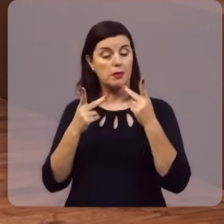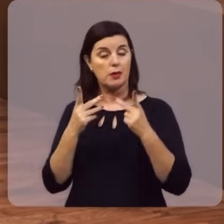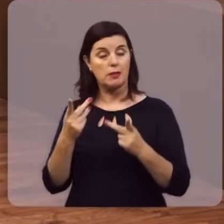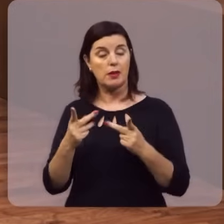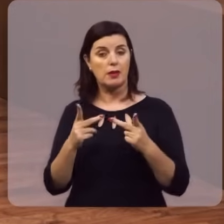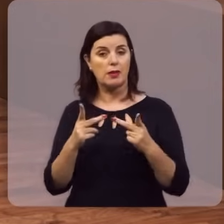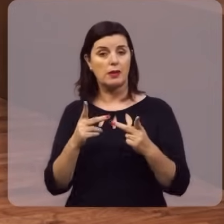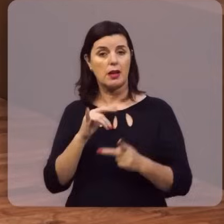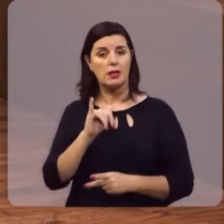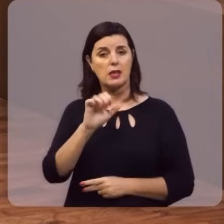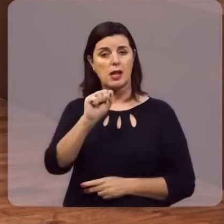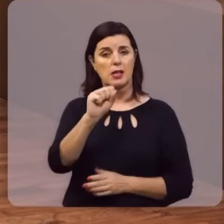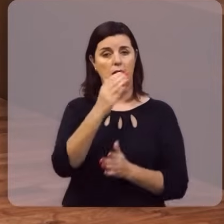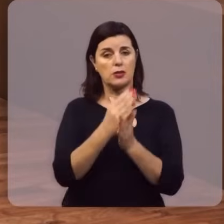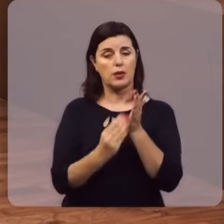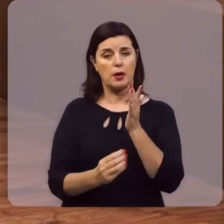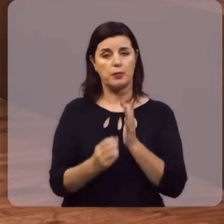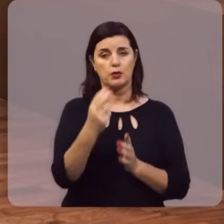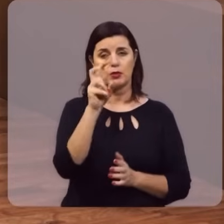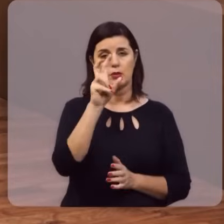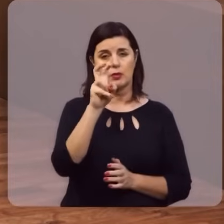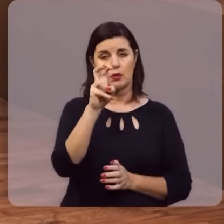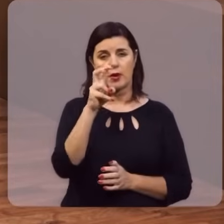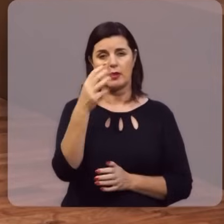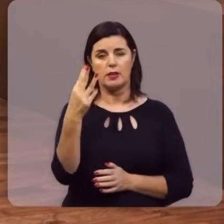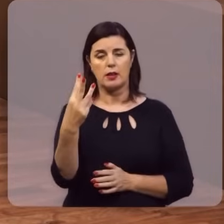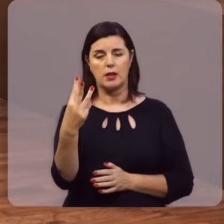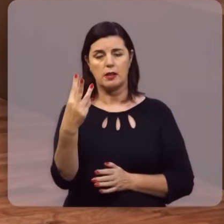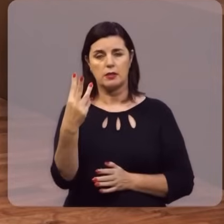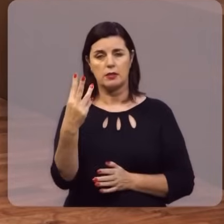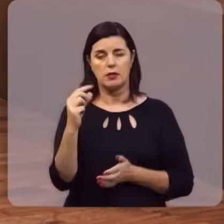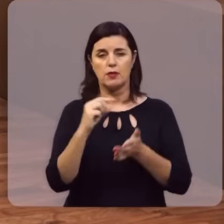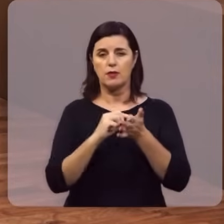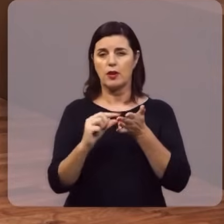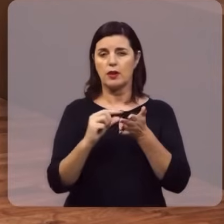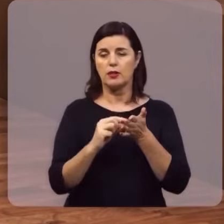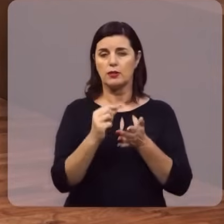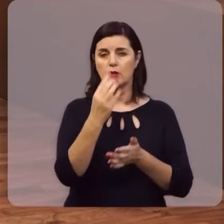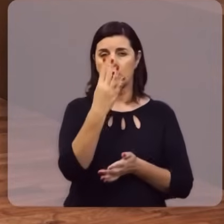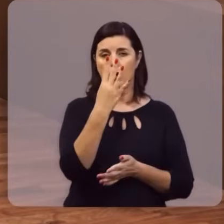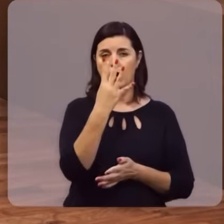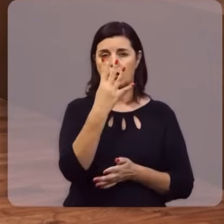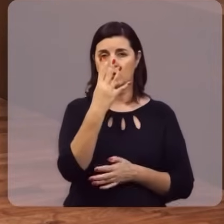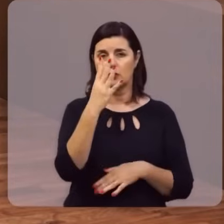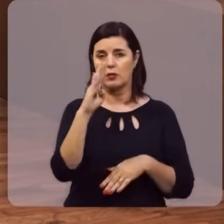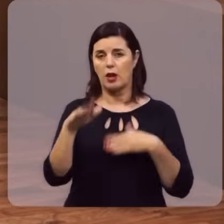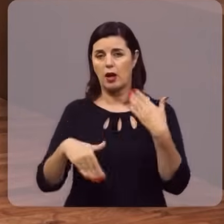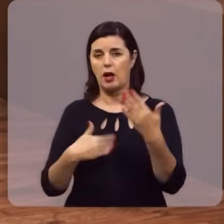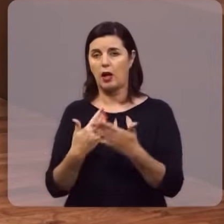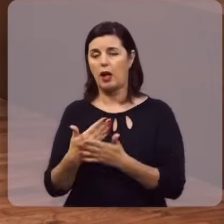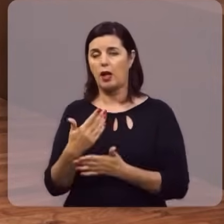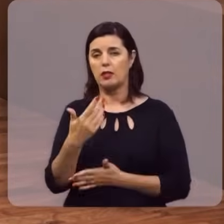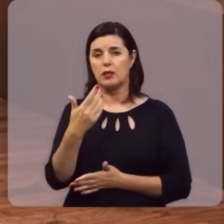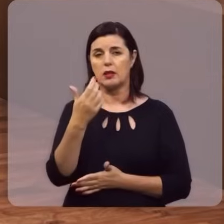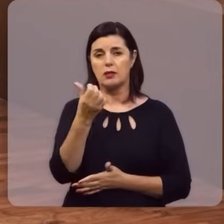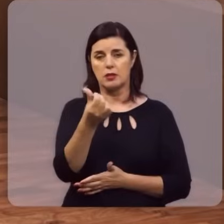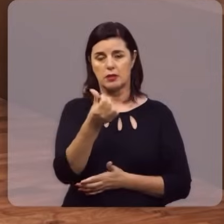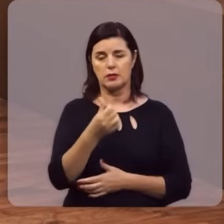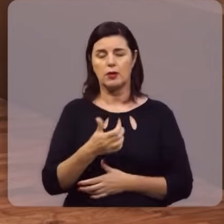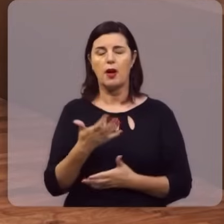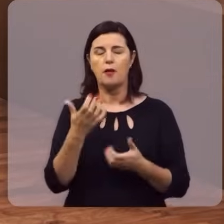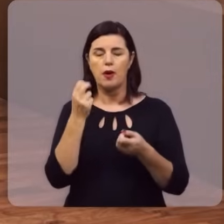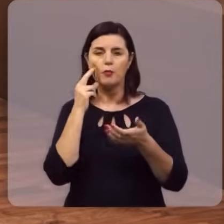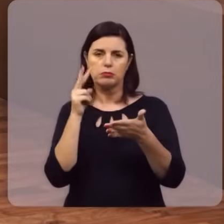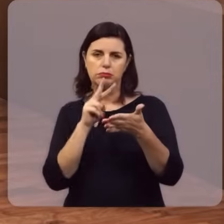no livro do profeta Isaías Capítulo 53 versos 4 ao verso